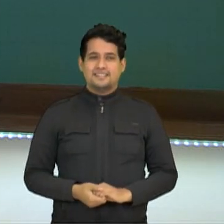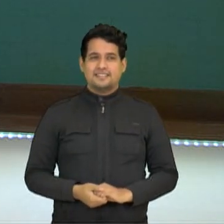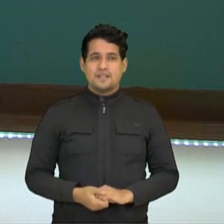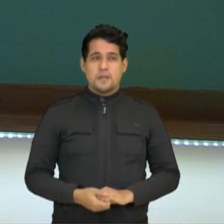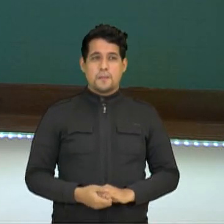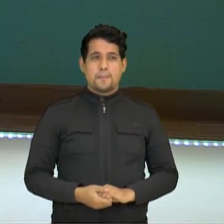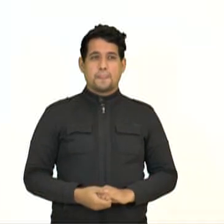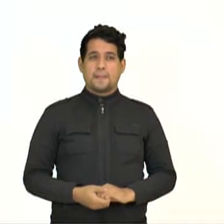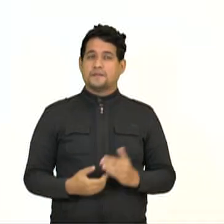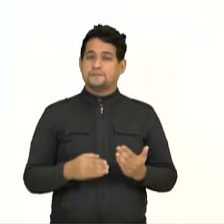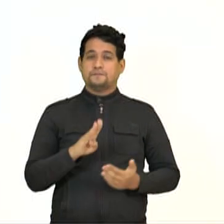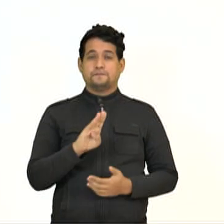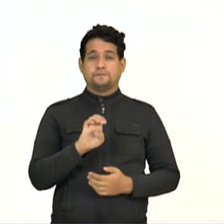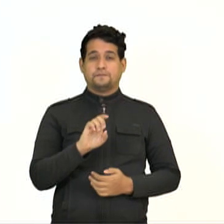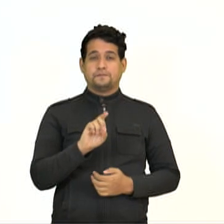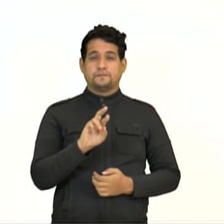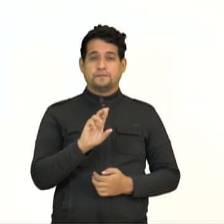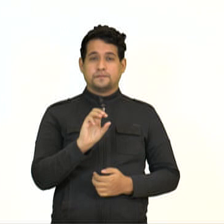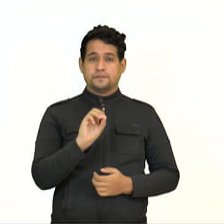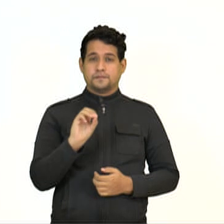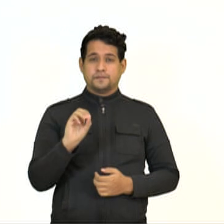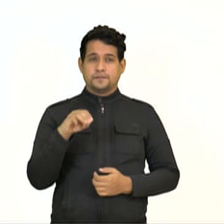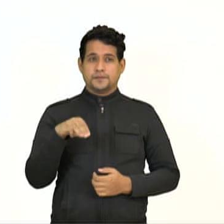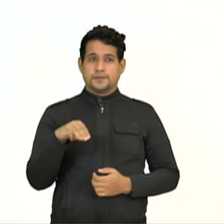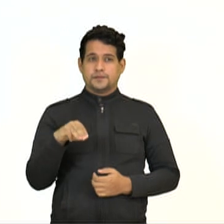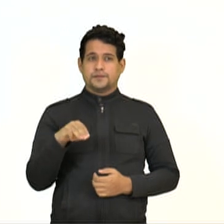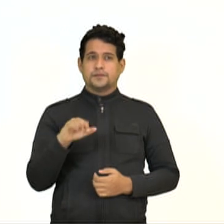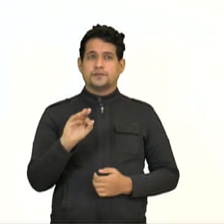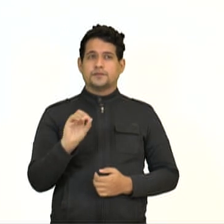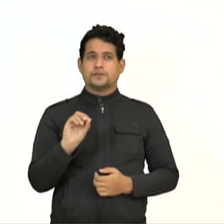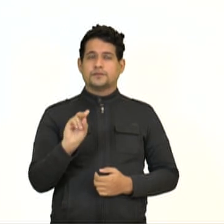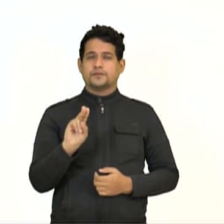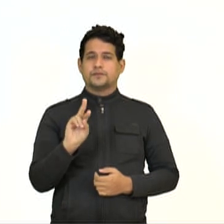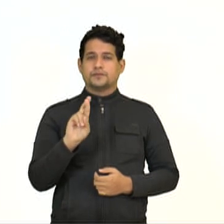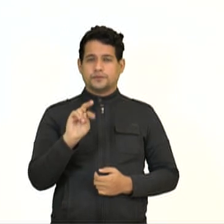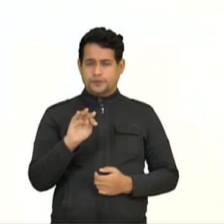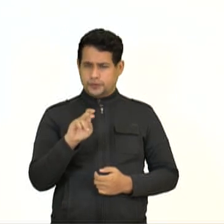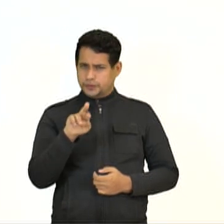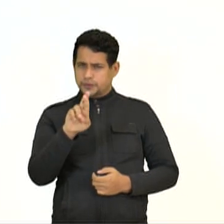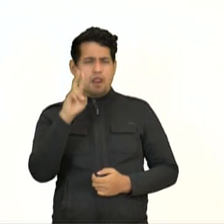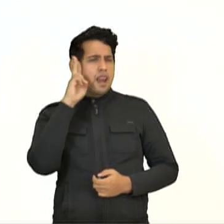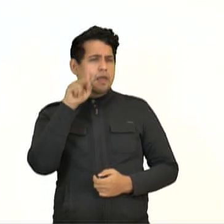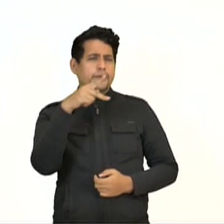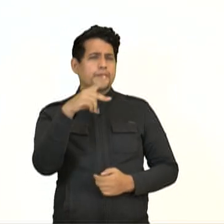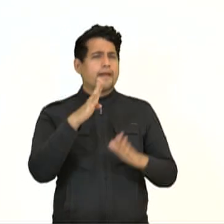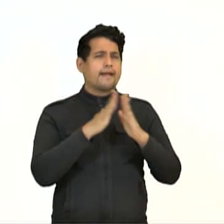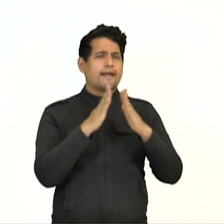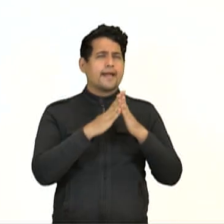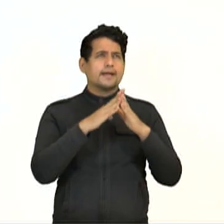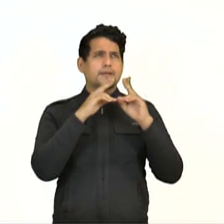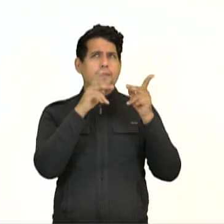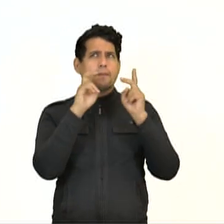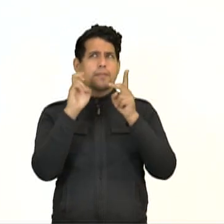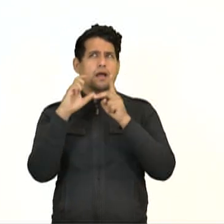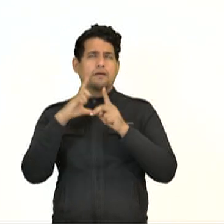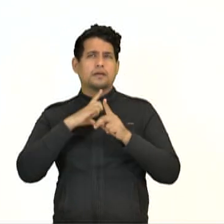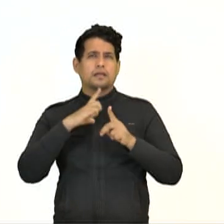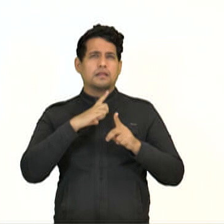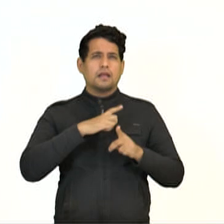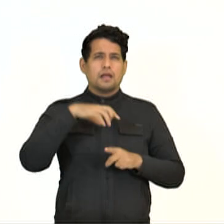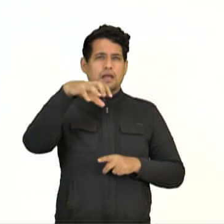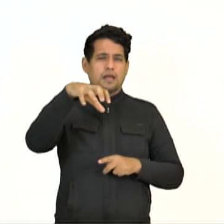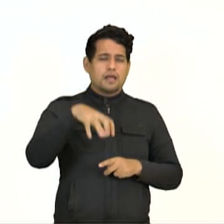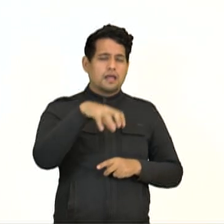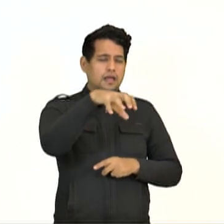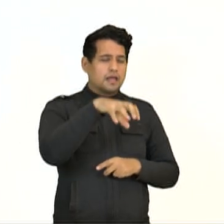Bedroom furniture. Tente se lembrar da sua casa e anote os principais móveis presentes em